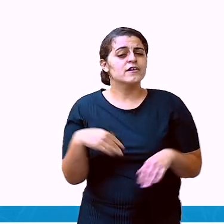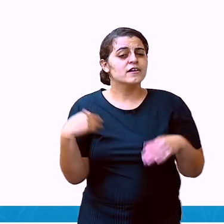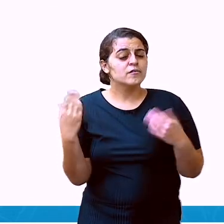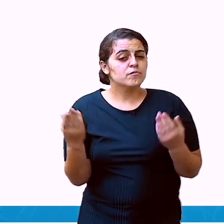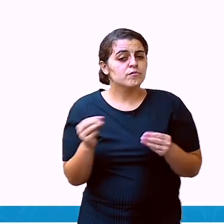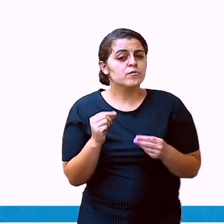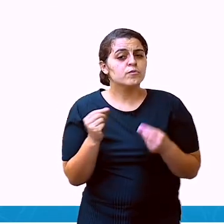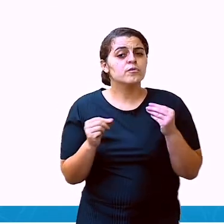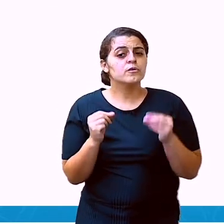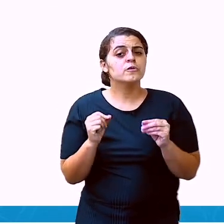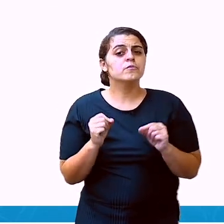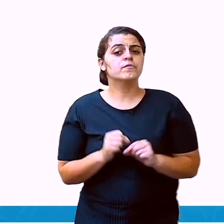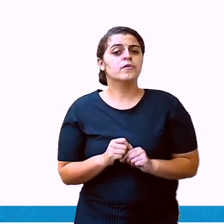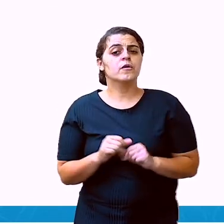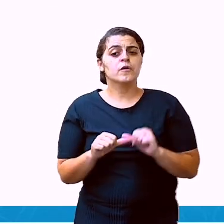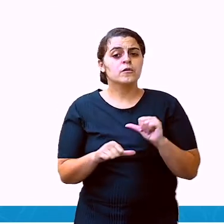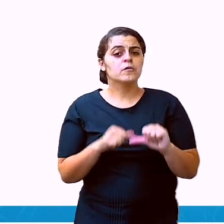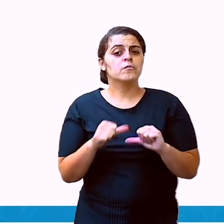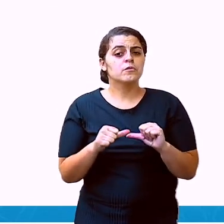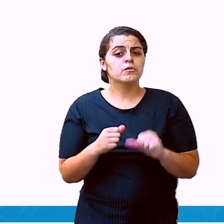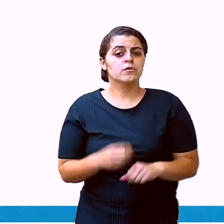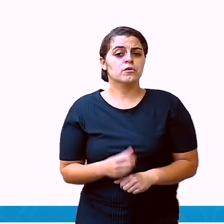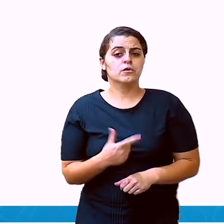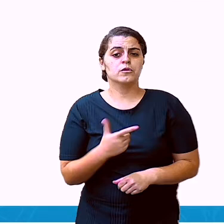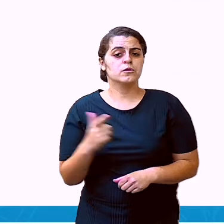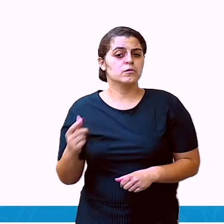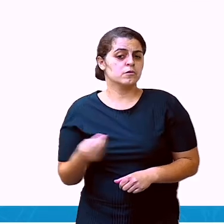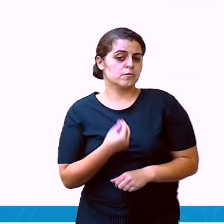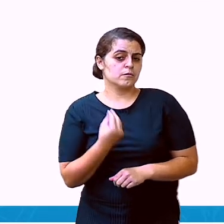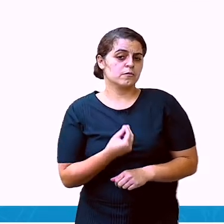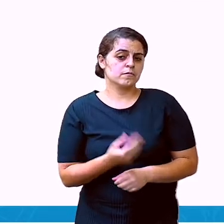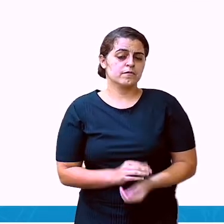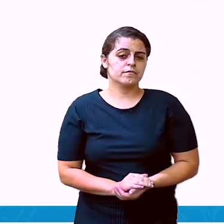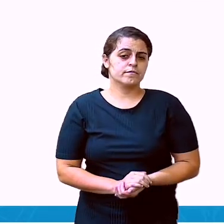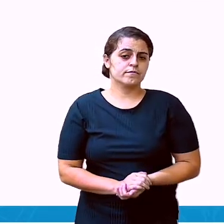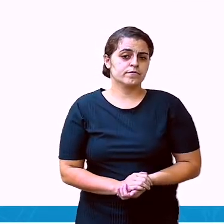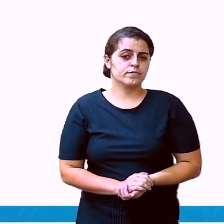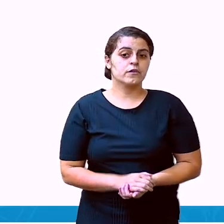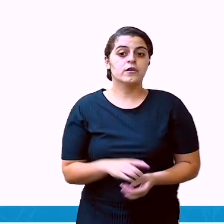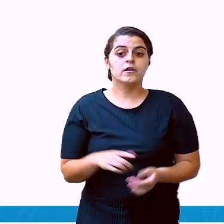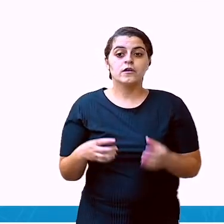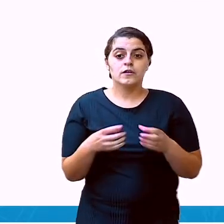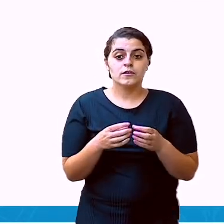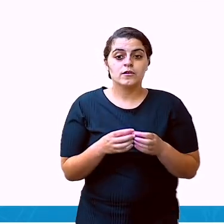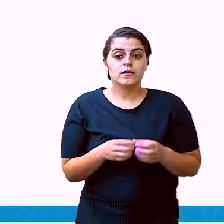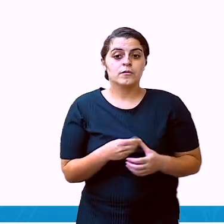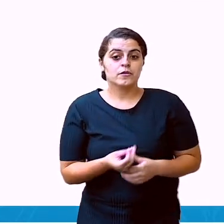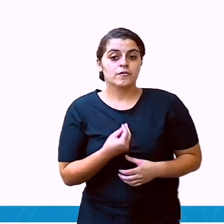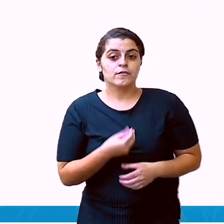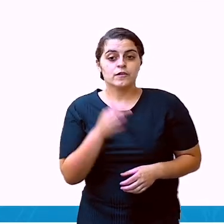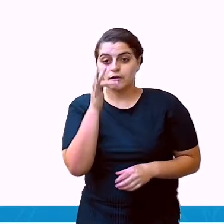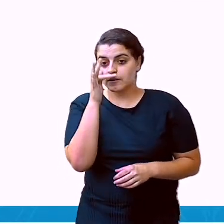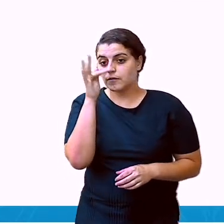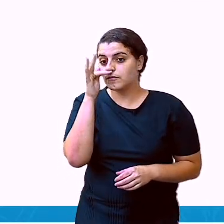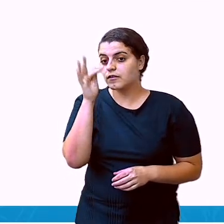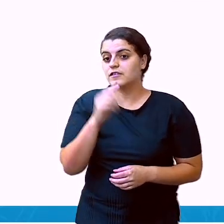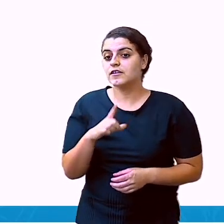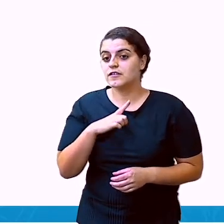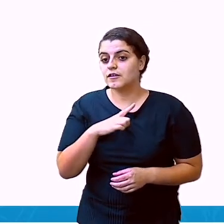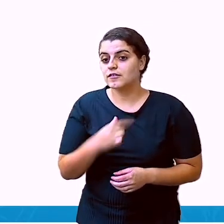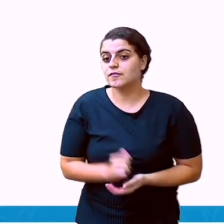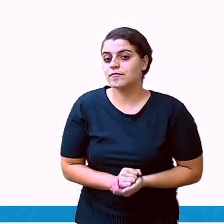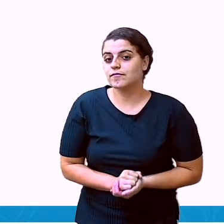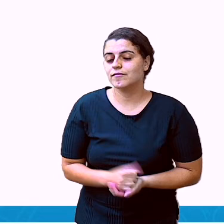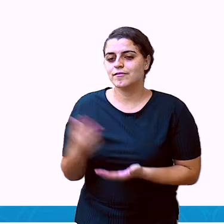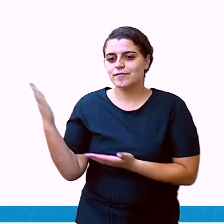que houve mudança no componente não vivo? E no componente vivo, na nossa planta? Vamos